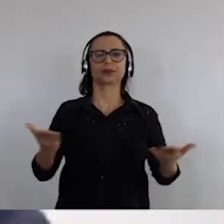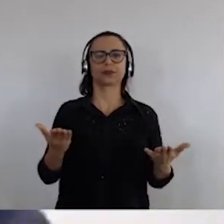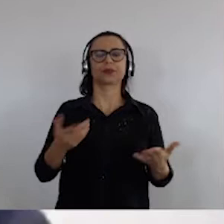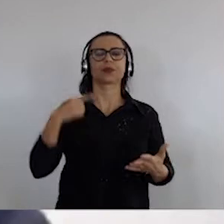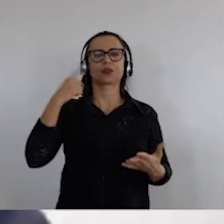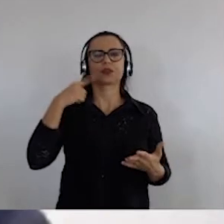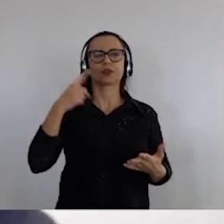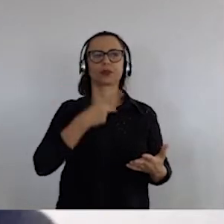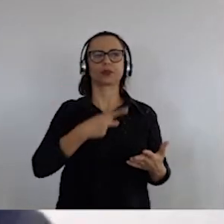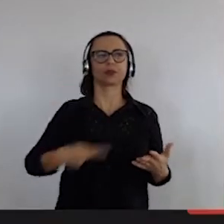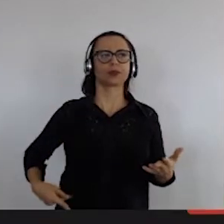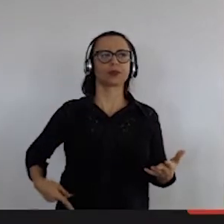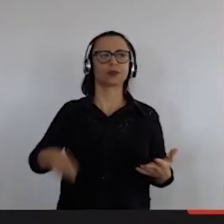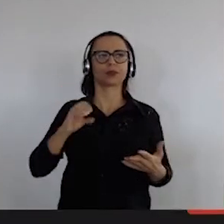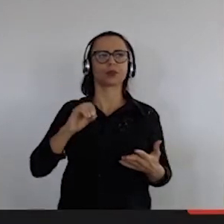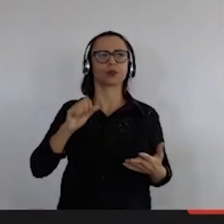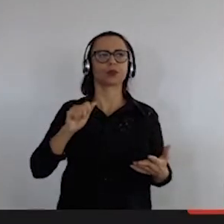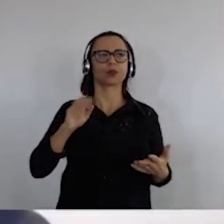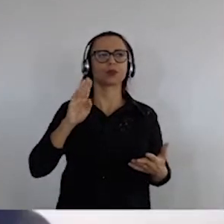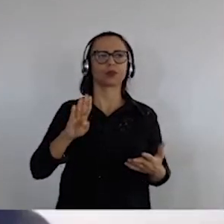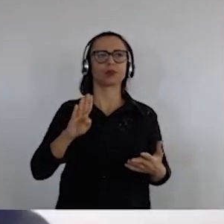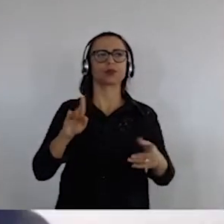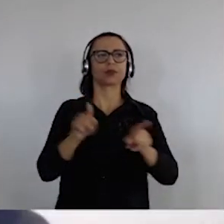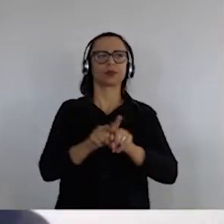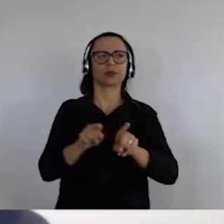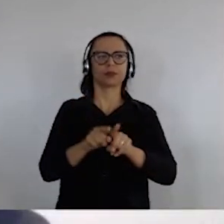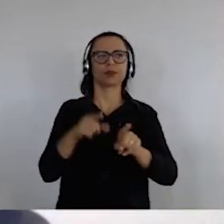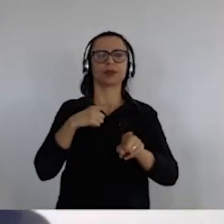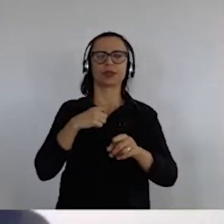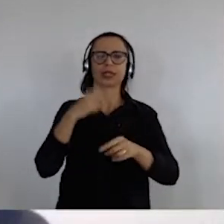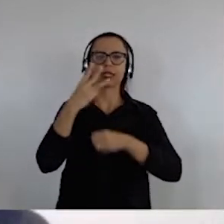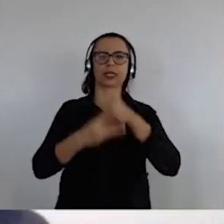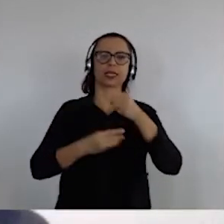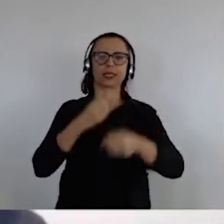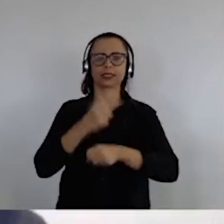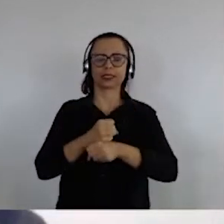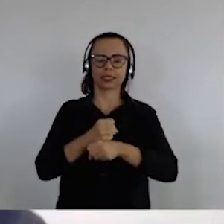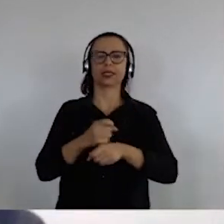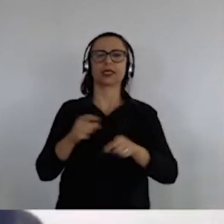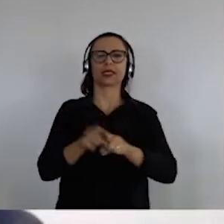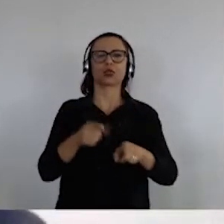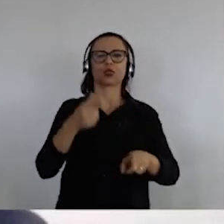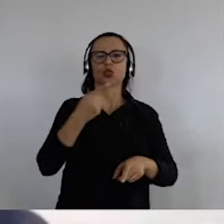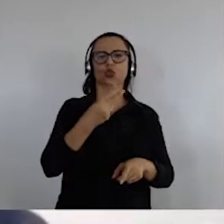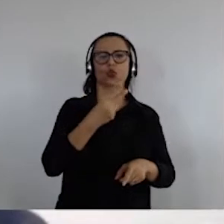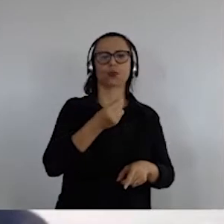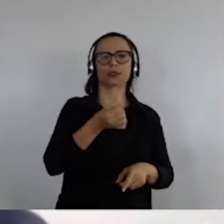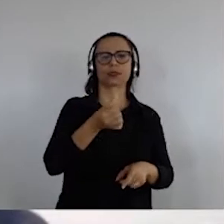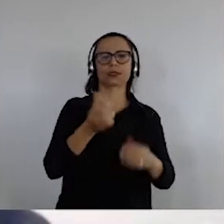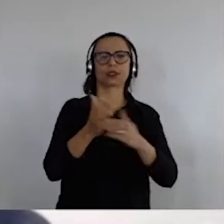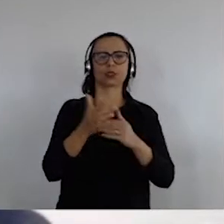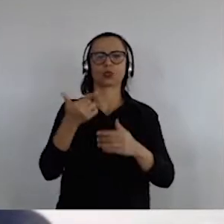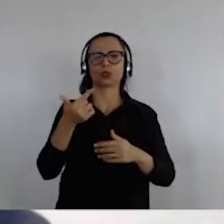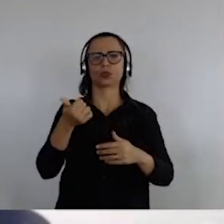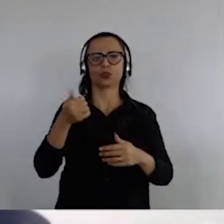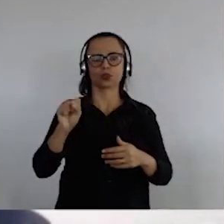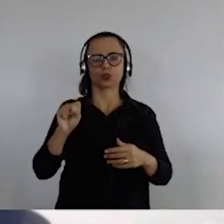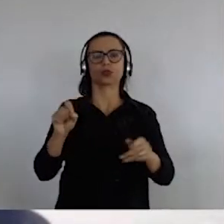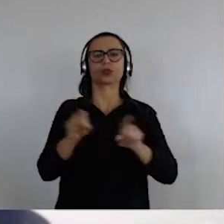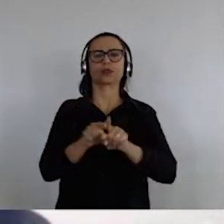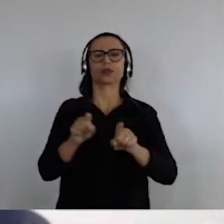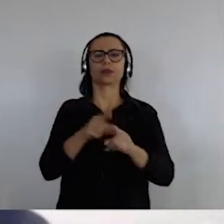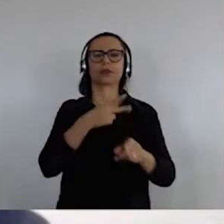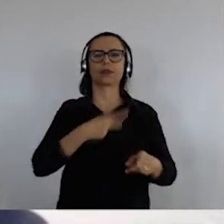advogado, foi presidente da Ordem dos Advogados do Brasil pelo triênio 2016-2018 e presidente da União